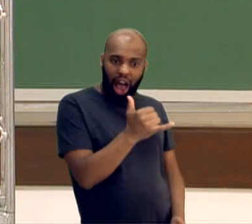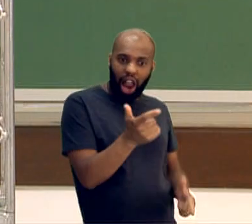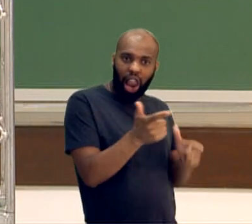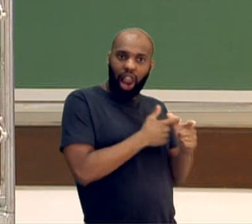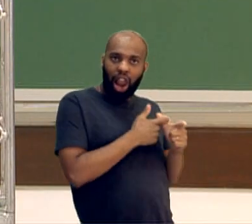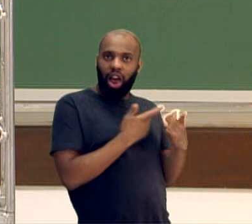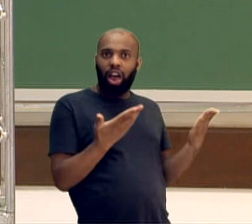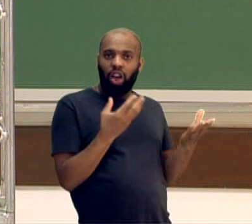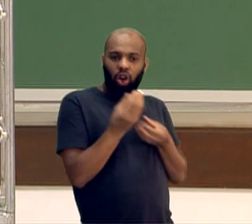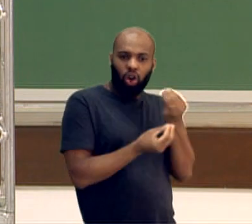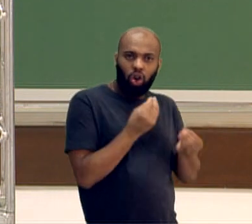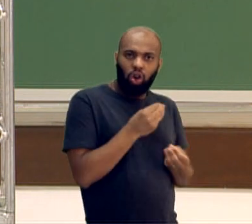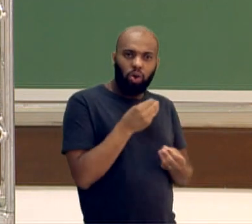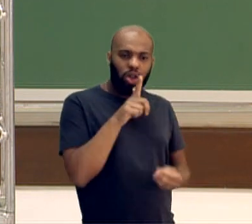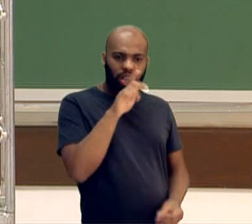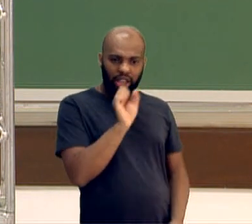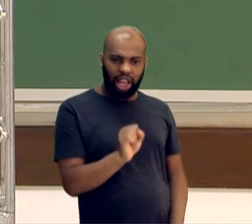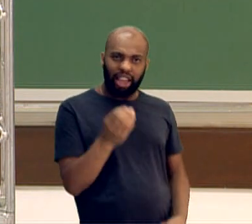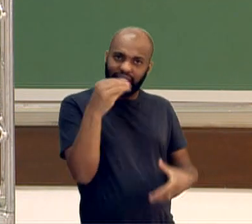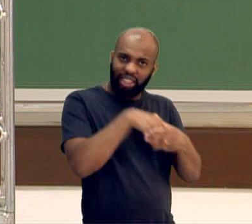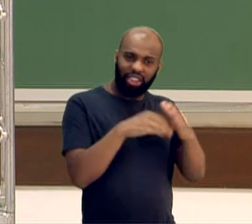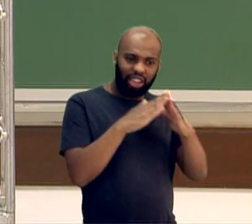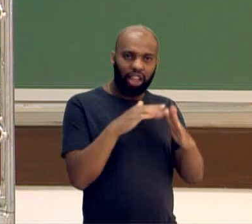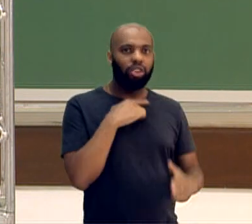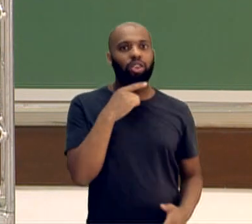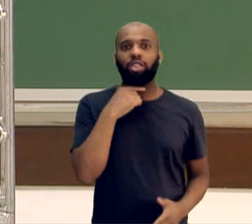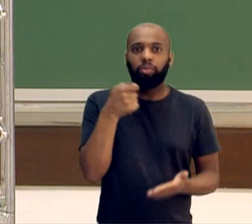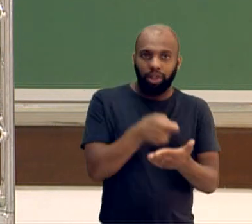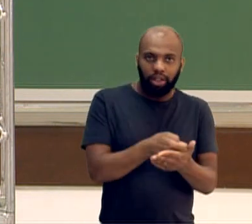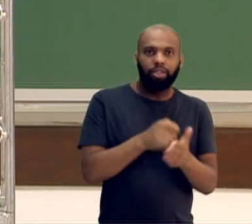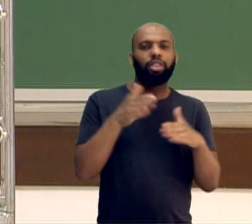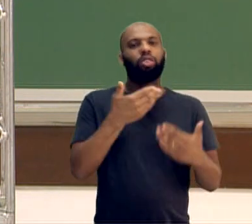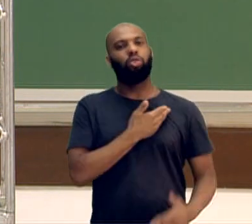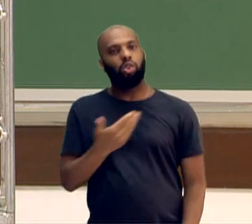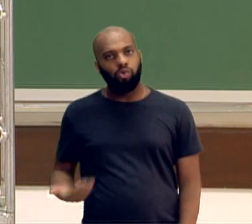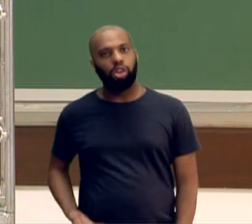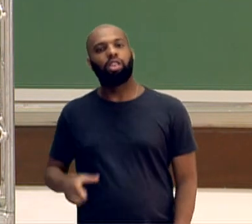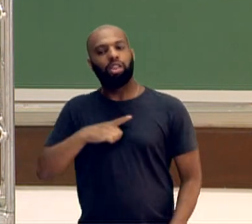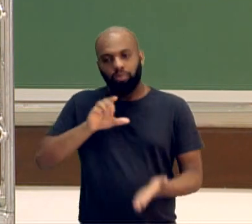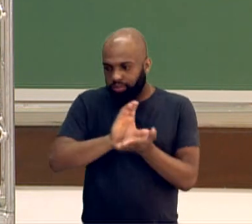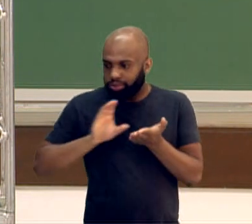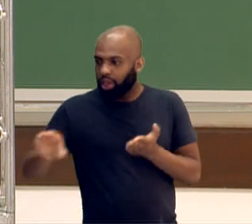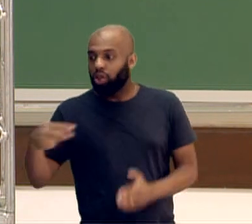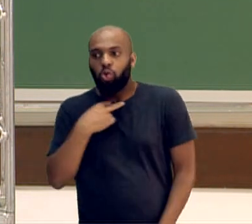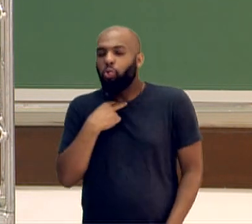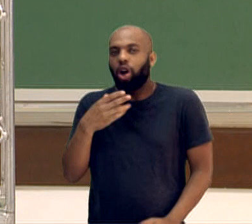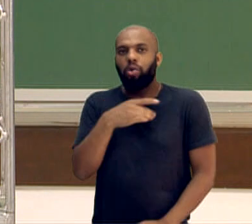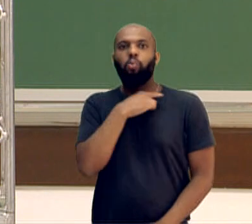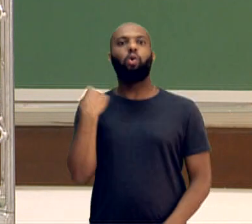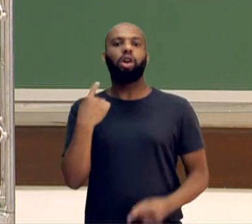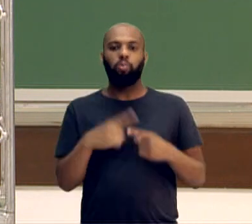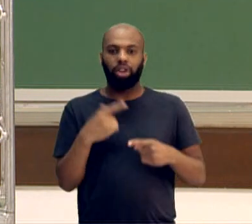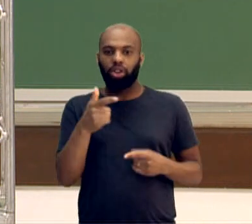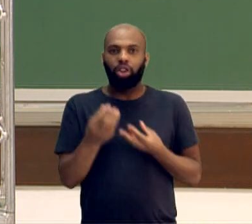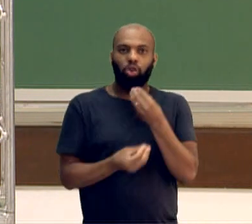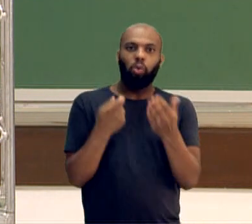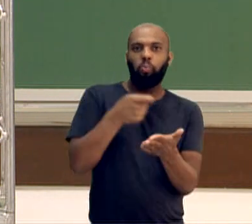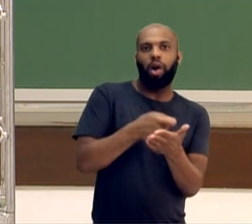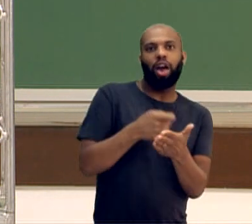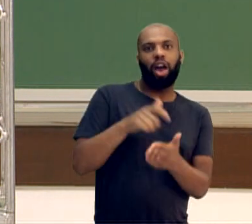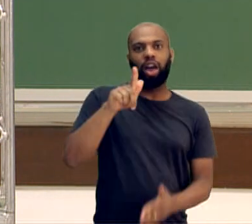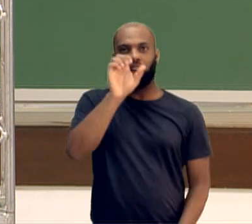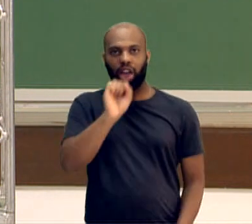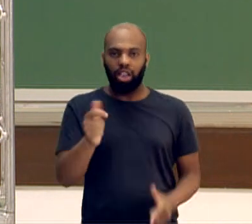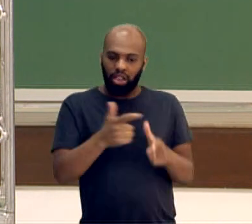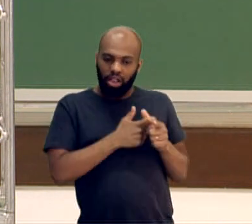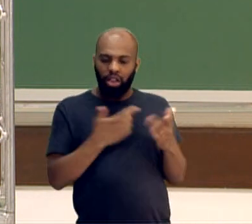do gás interno da minha residência? Eu não tenho como pagar. O Estado tinha que... Opa, esse cara não pode morrer porque ele não tem como pagar a sua conta de gás,